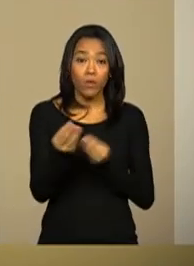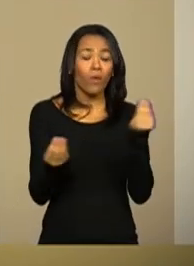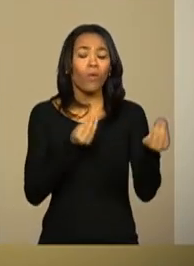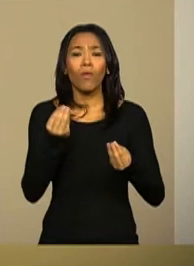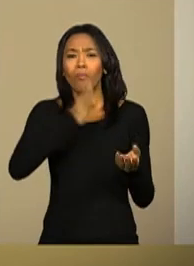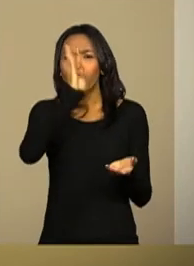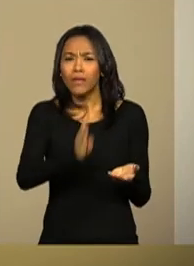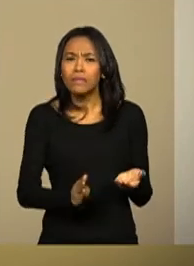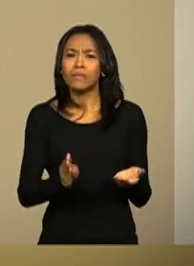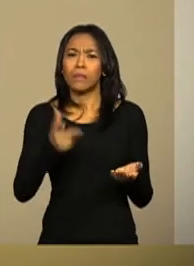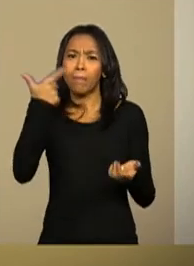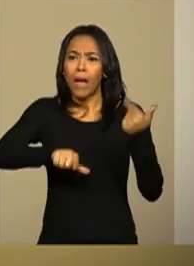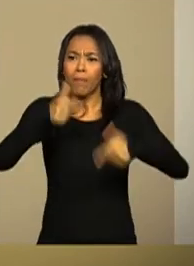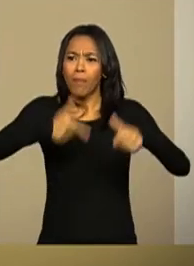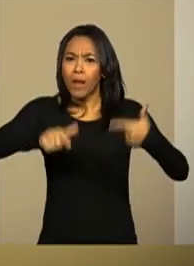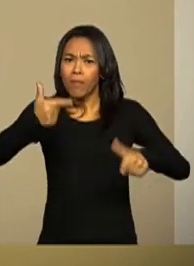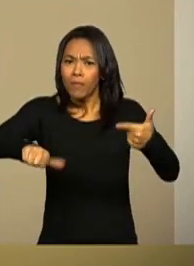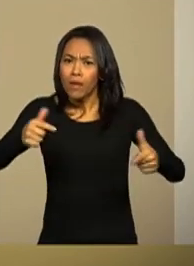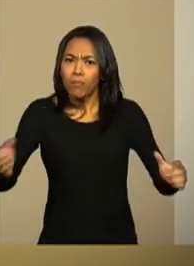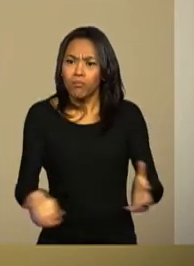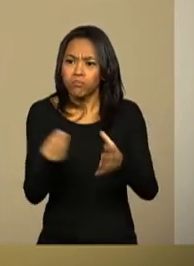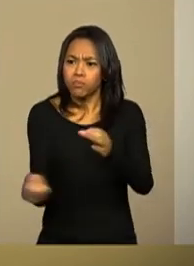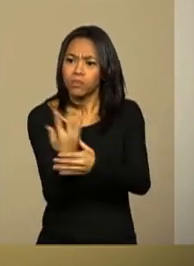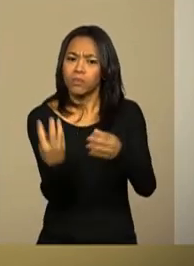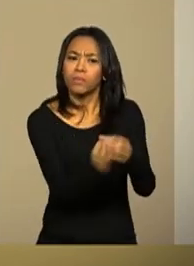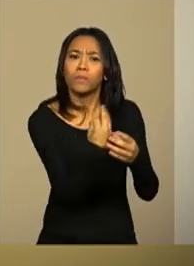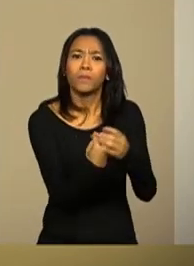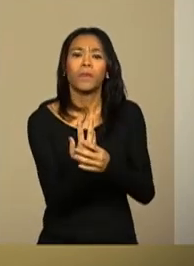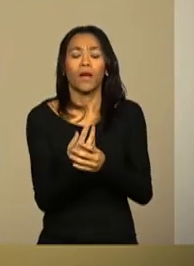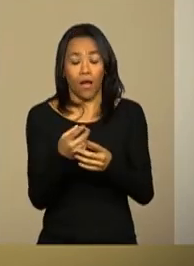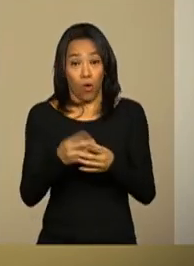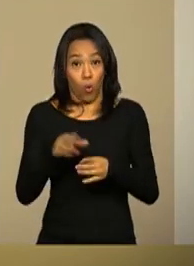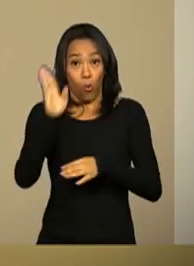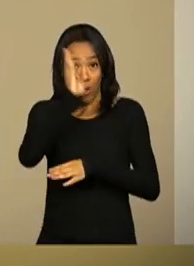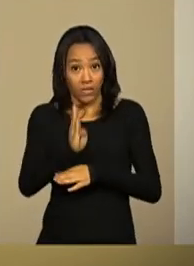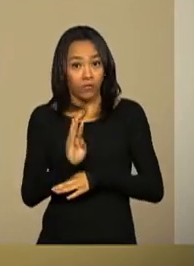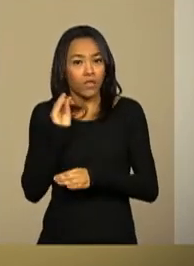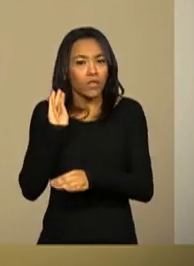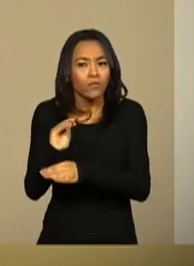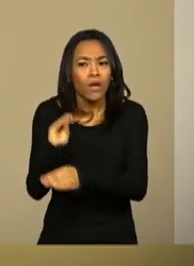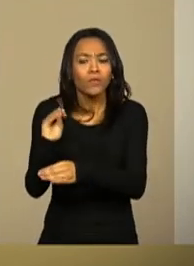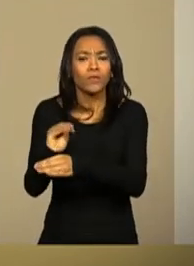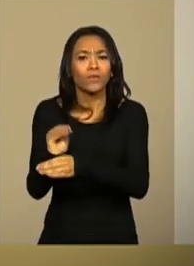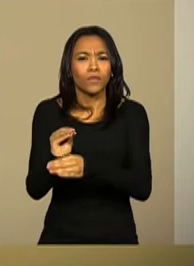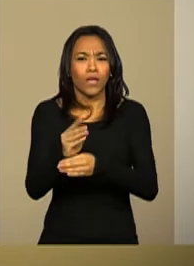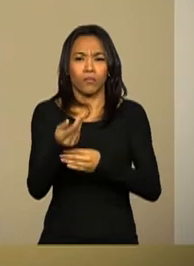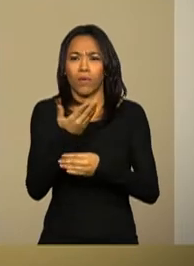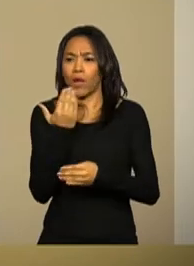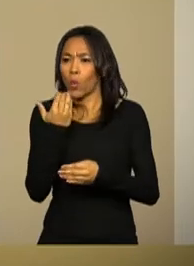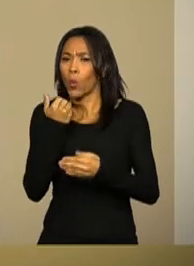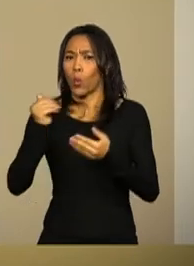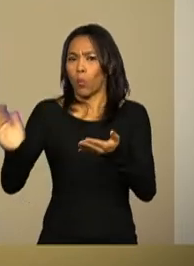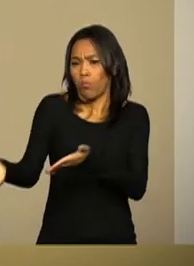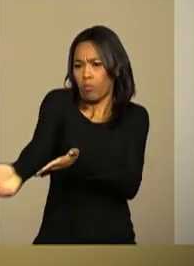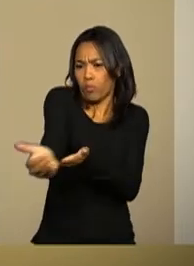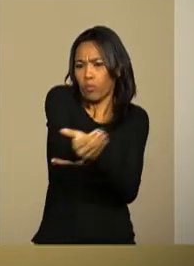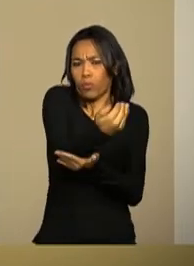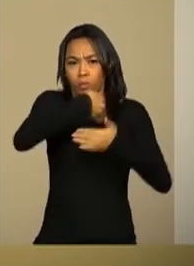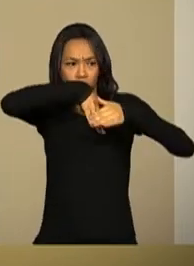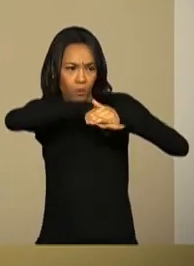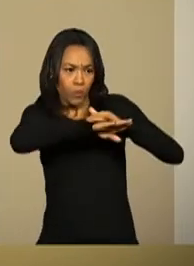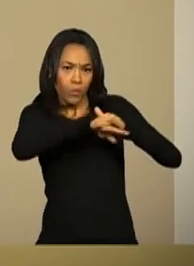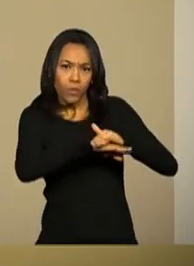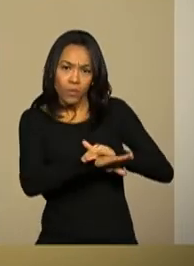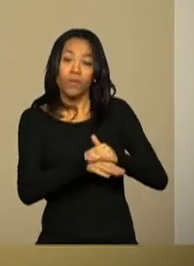Brasil está produzindo cada vez mais o governo tem apoiado a melhoria das condições de saneamento descumprimento das Tem sim